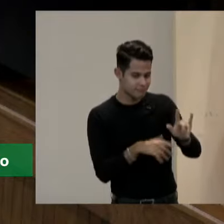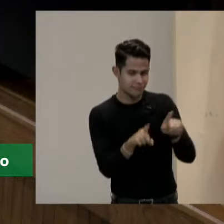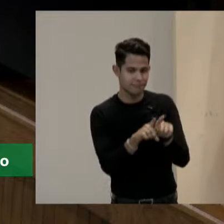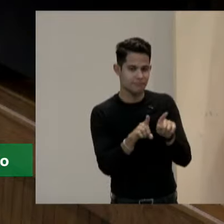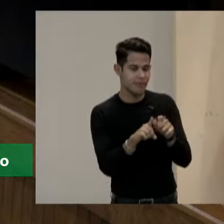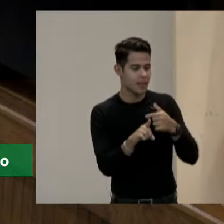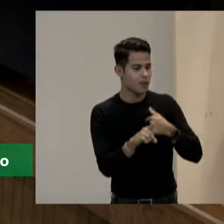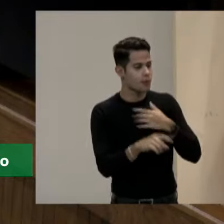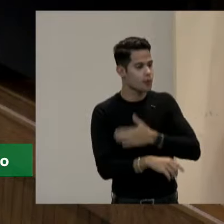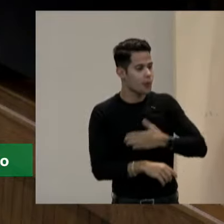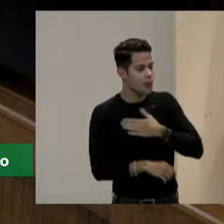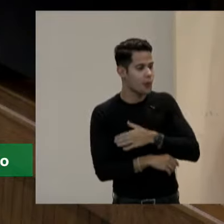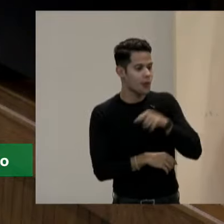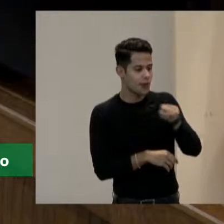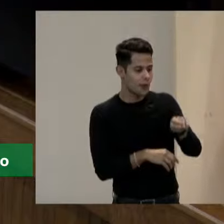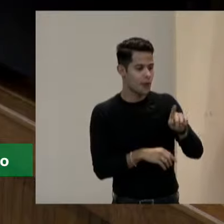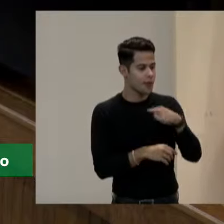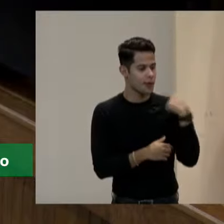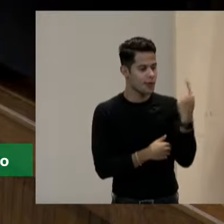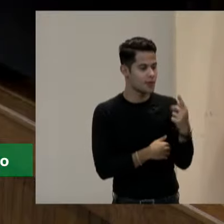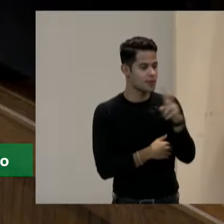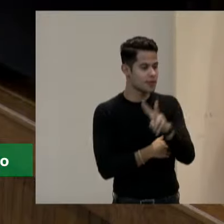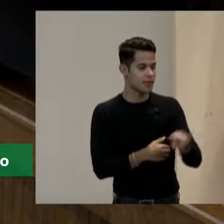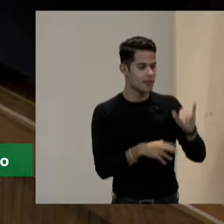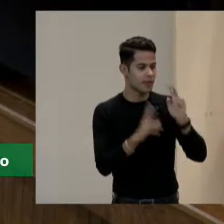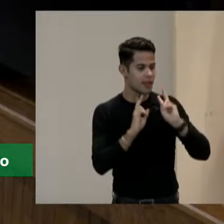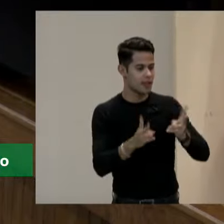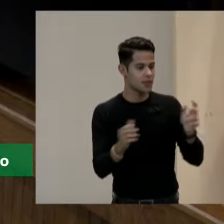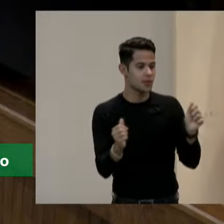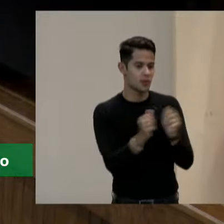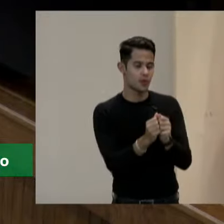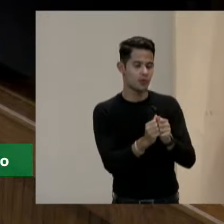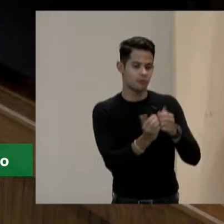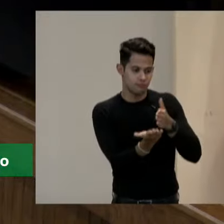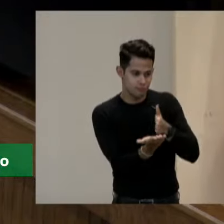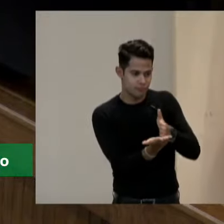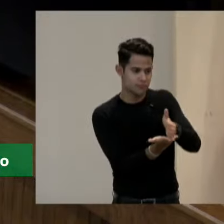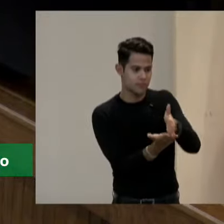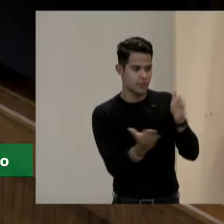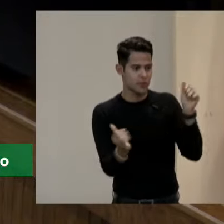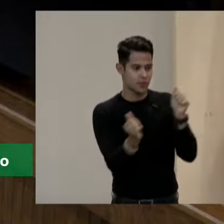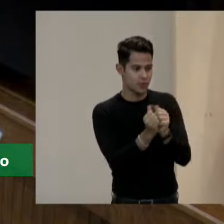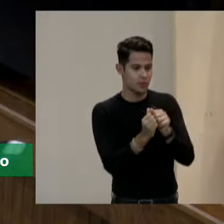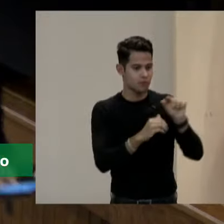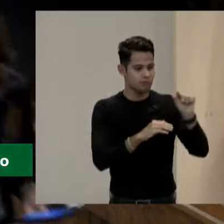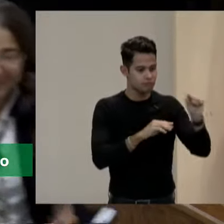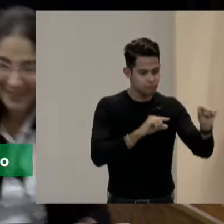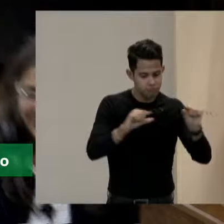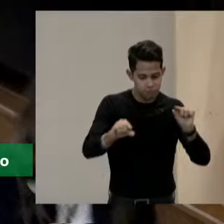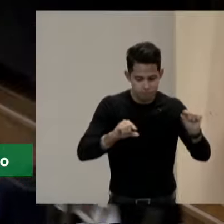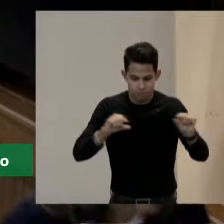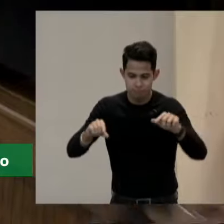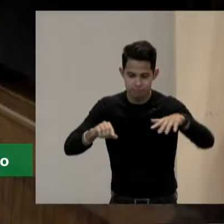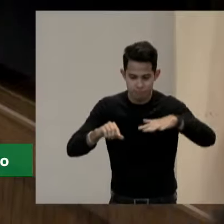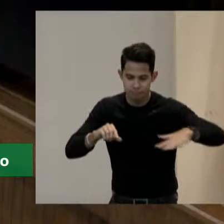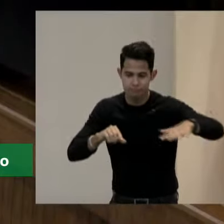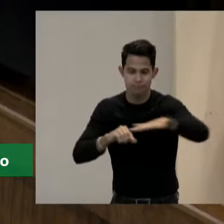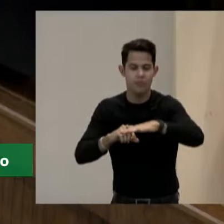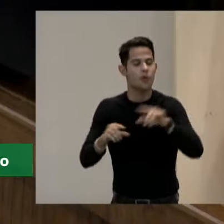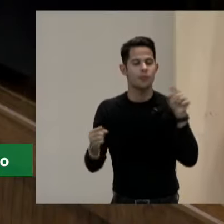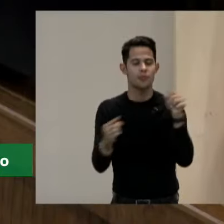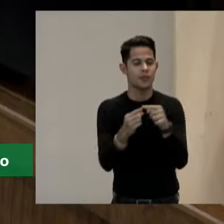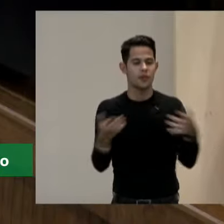sua fã, e a gente vai continuar aí nessa, certamente plantando sementes de inclusão para um mundo melhor.